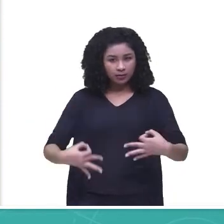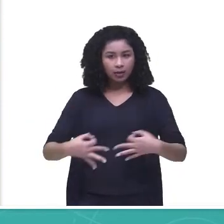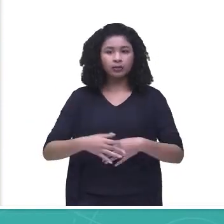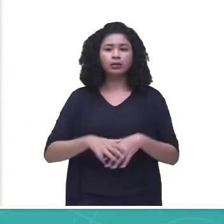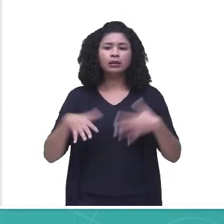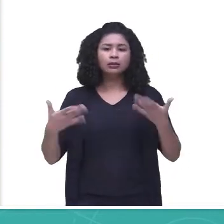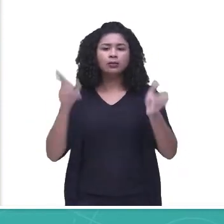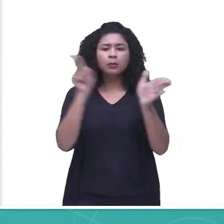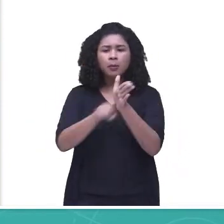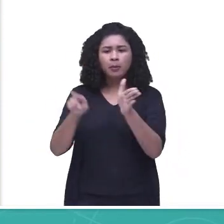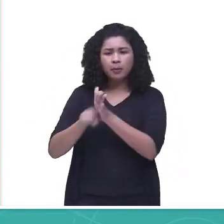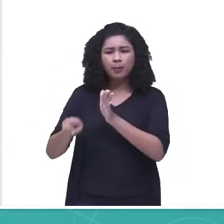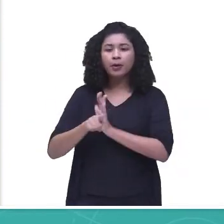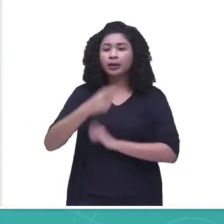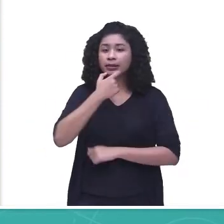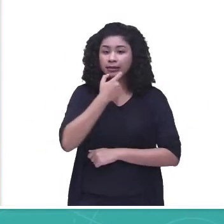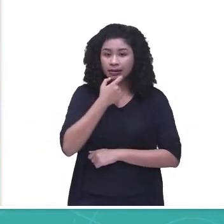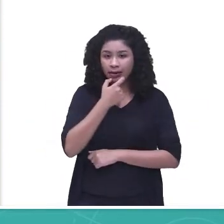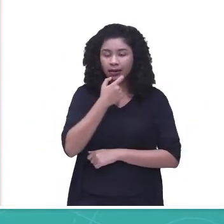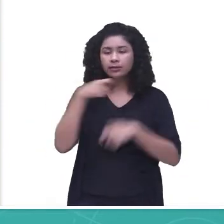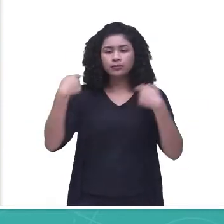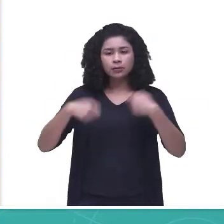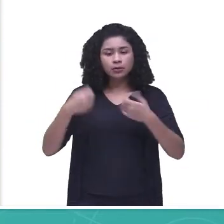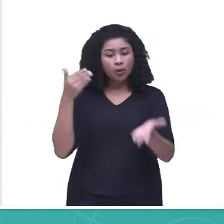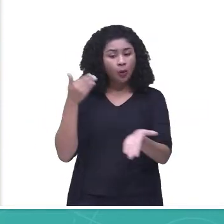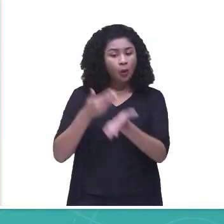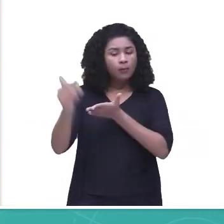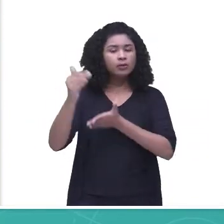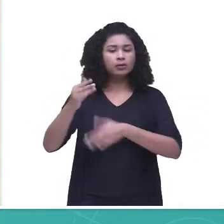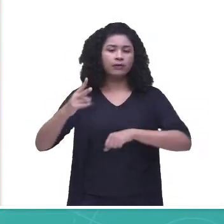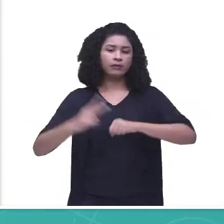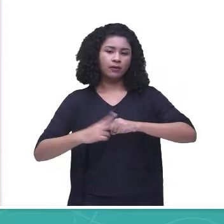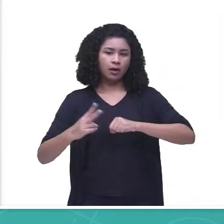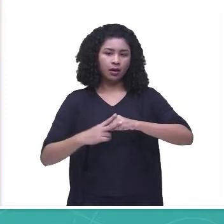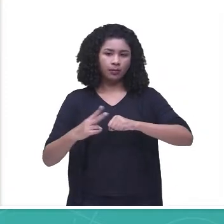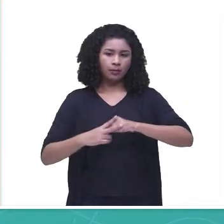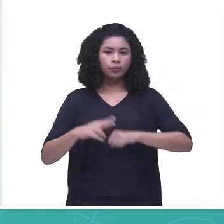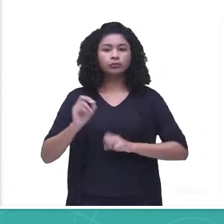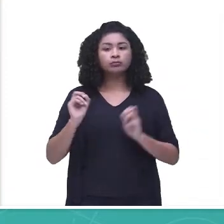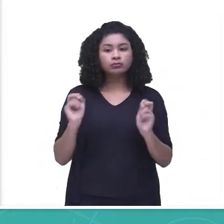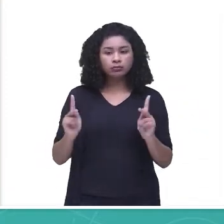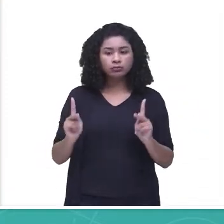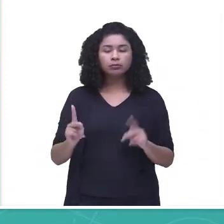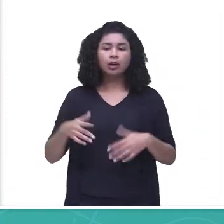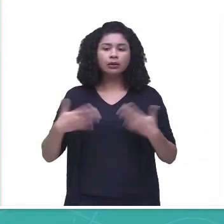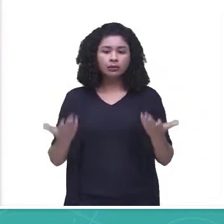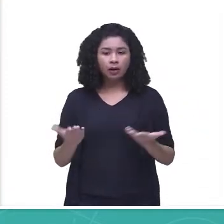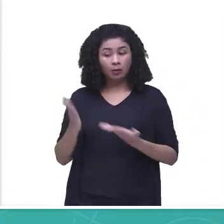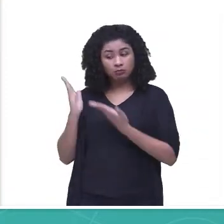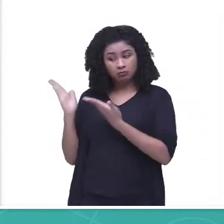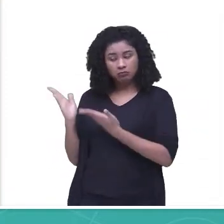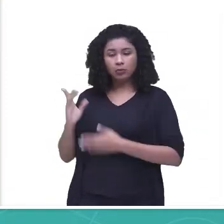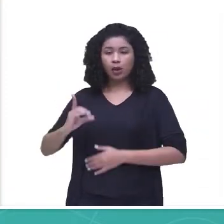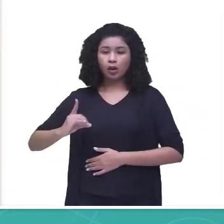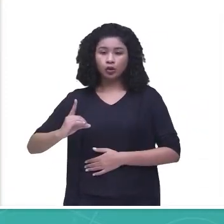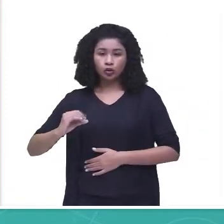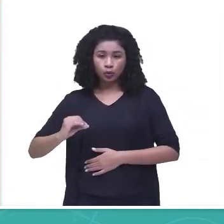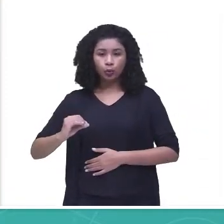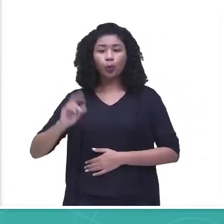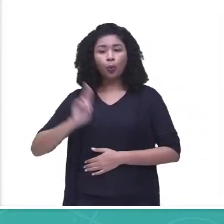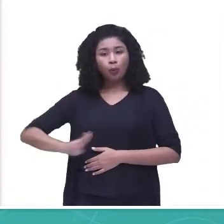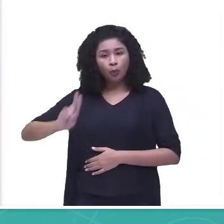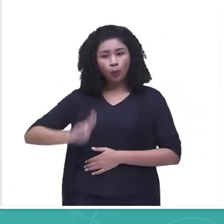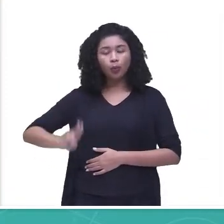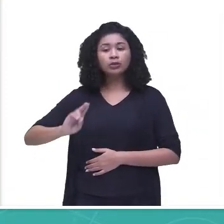vou iniciar sempre com o verbo, certo? Isso é regra. Nesse caso, o do vai ser sempre utilizado